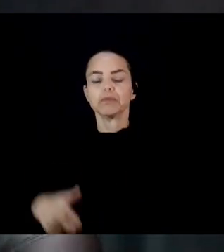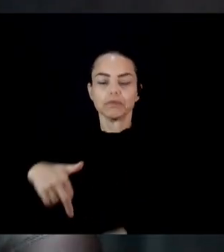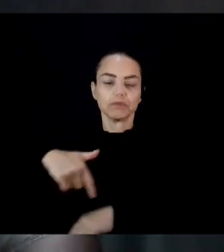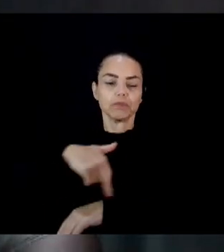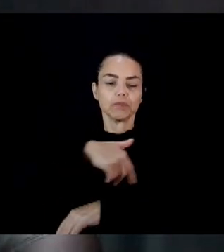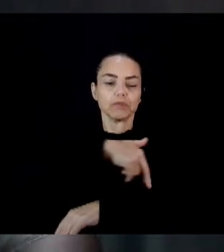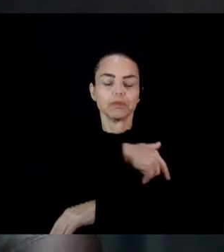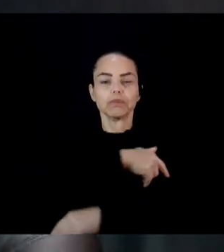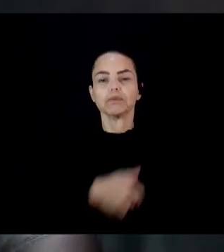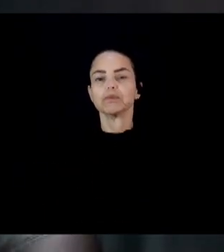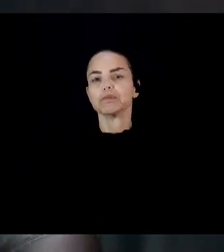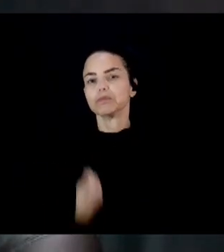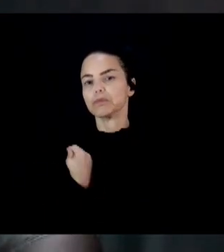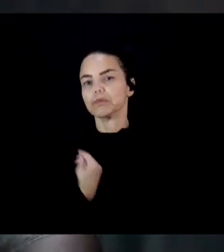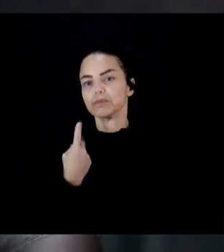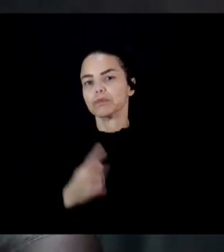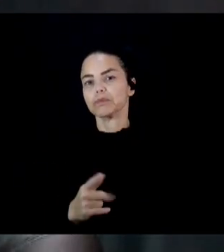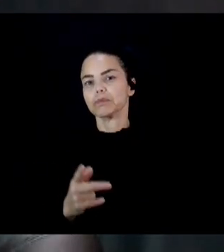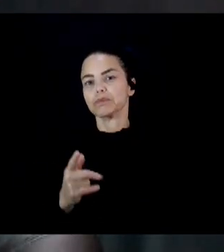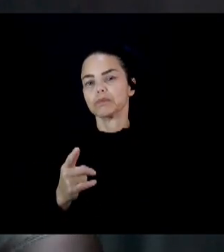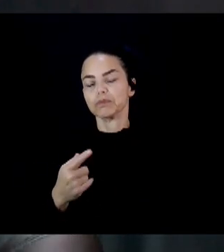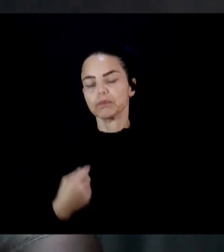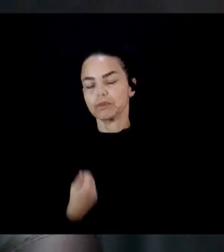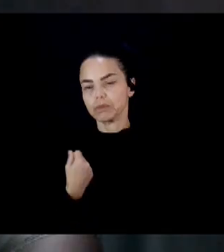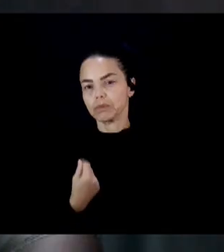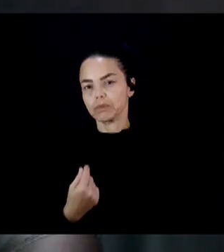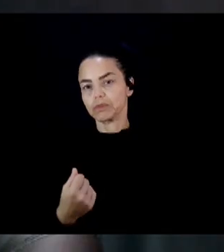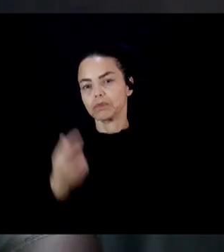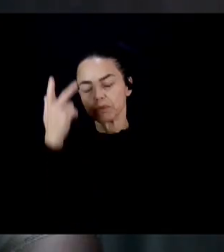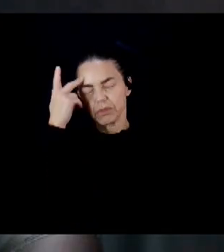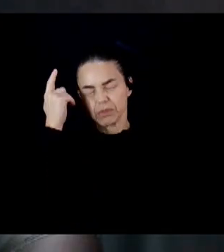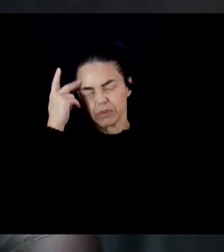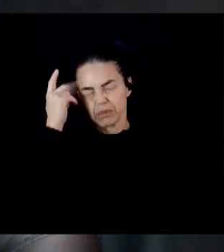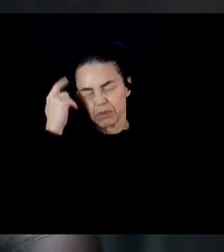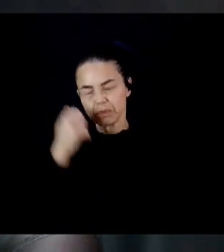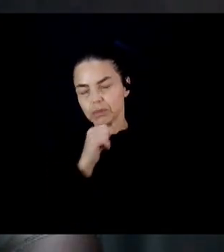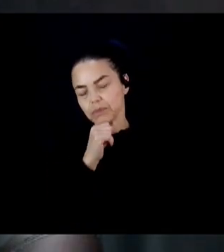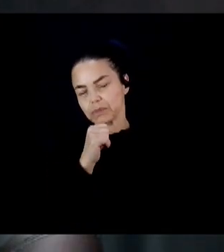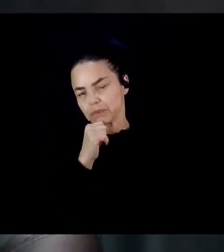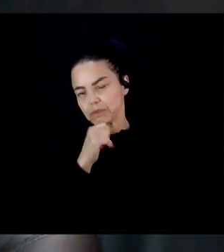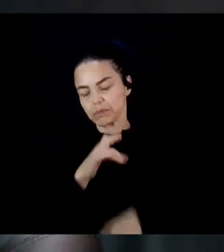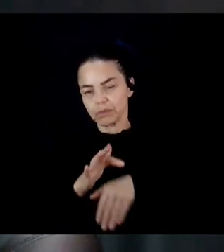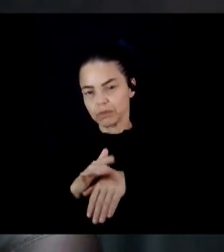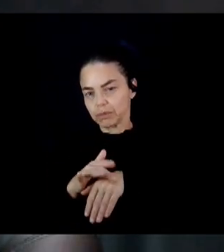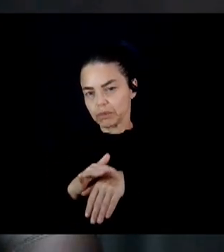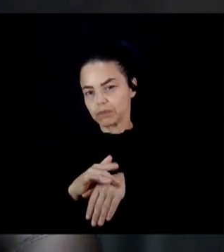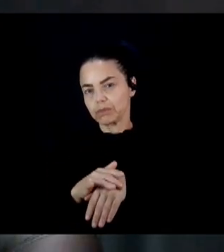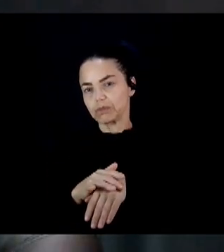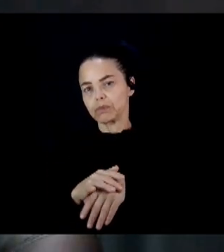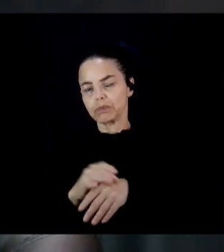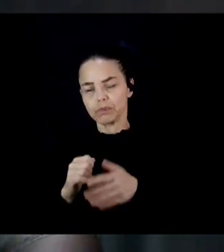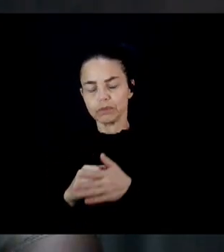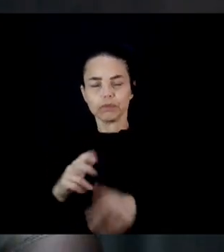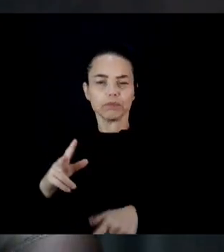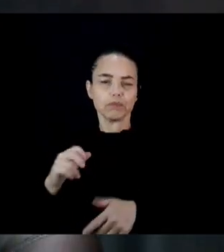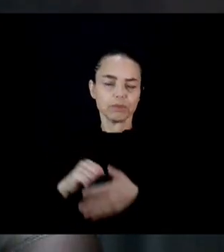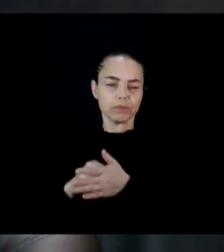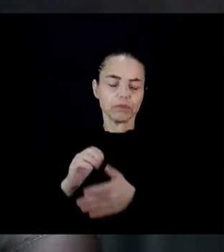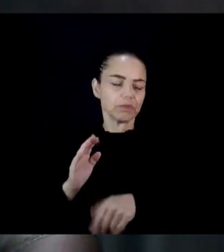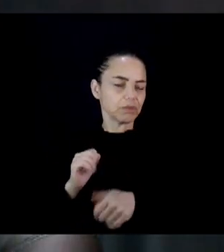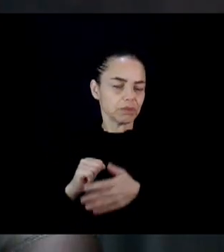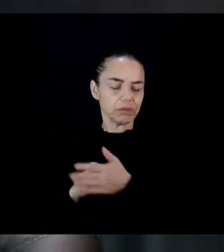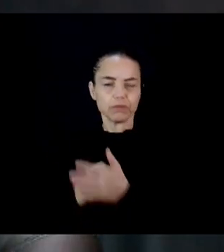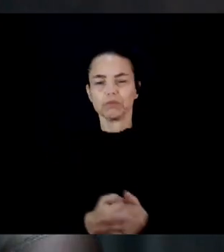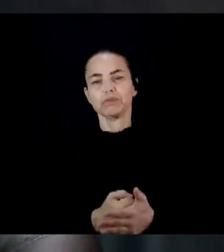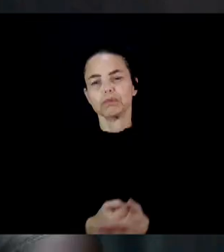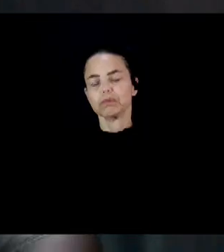vida normal. Não é porque você envelheceu que agora você é uma pessoa doente, que você precisa ser privada, segregada, tratado